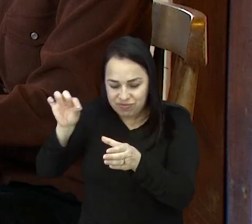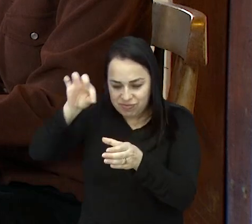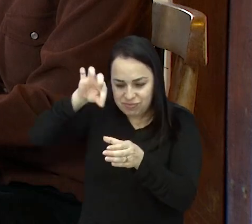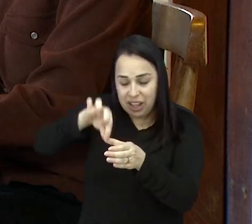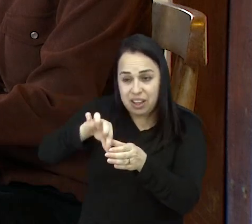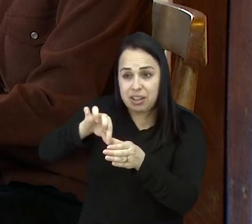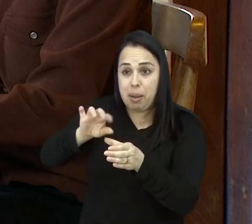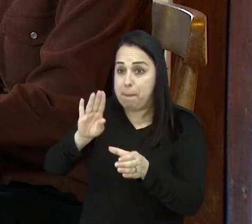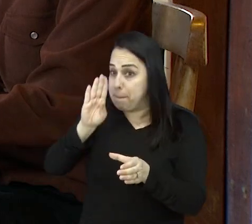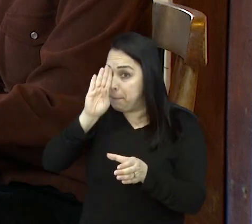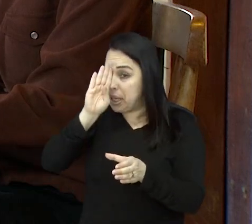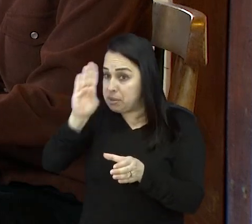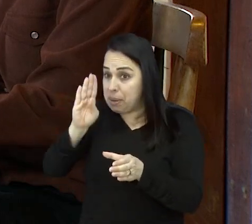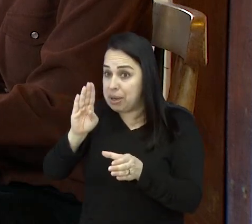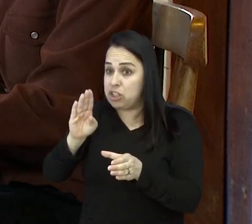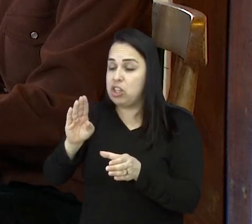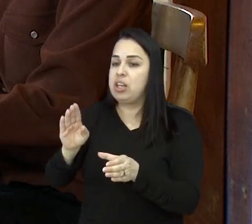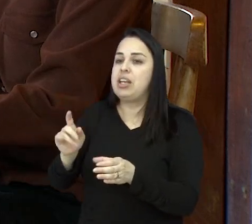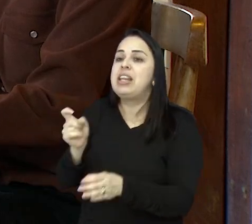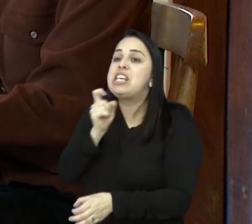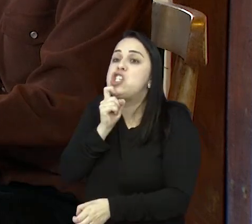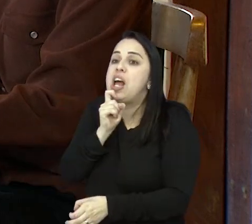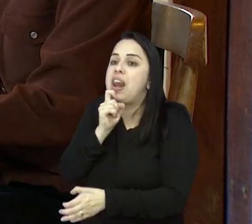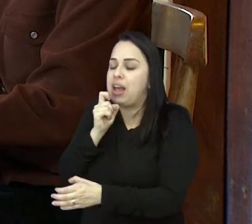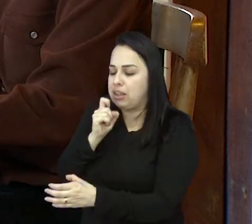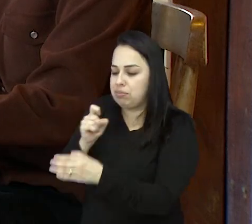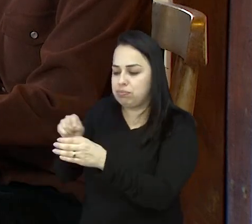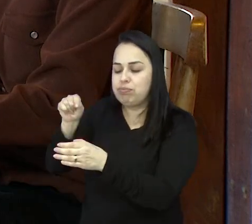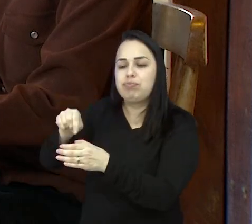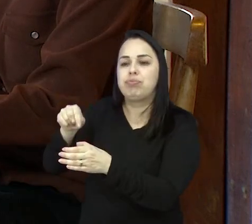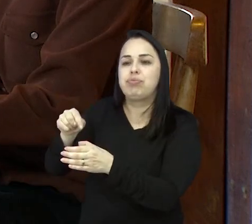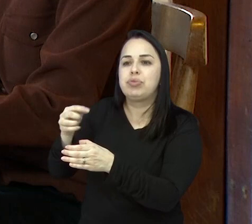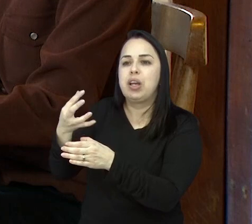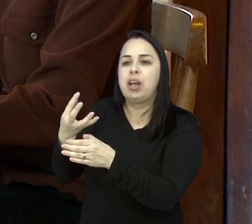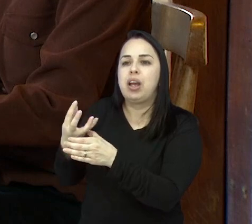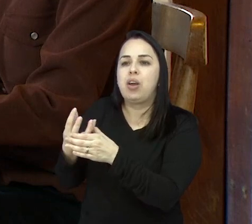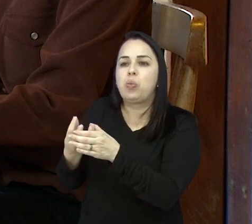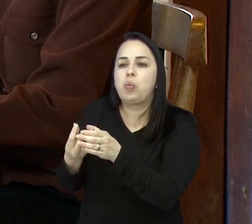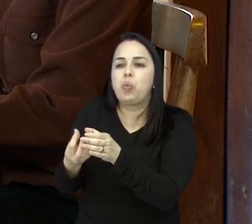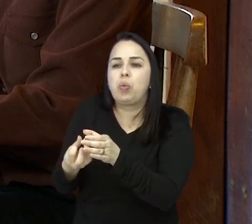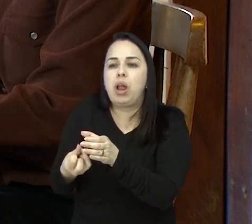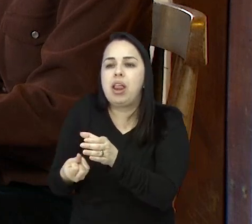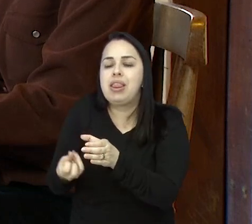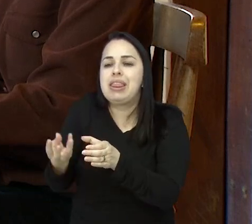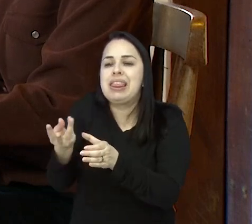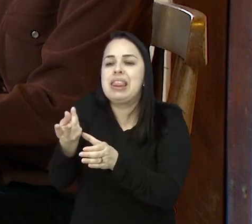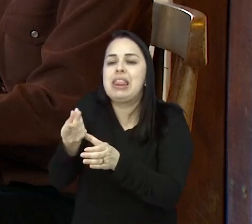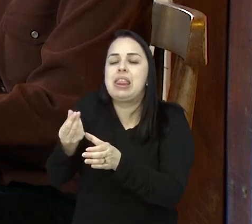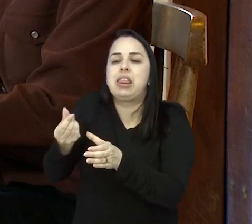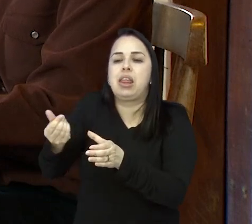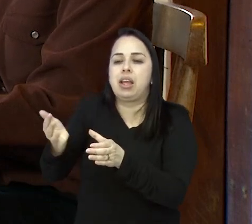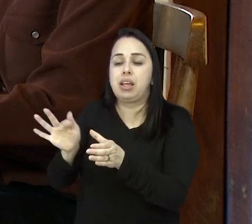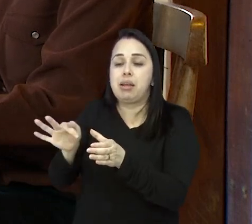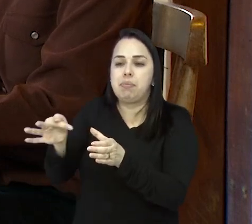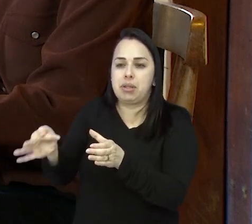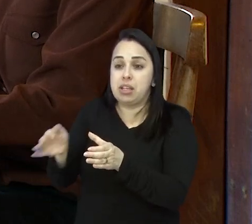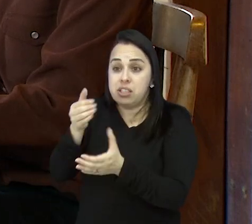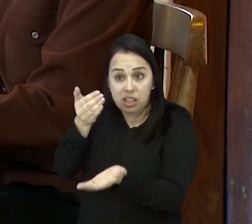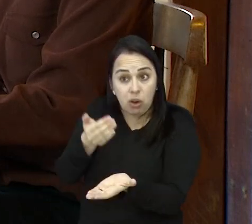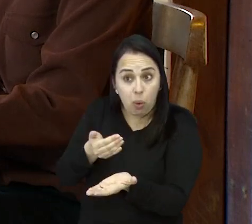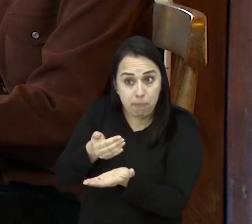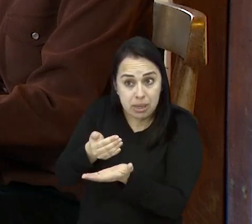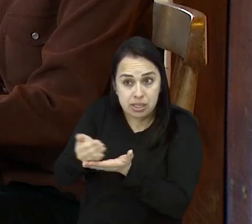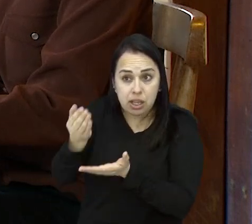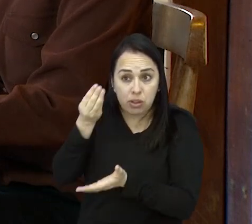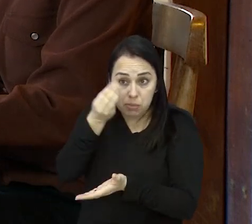você, principalmente a infusão a fria, ela é mais sutil. Se você está iniciando no